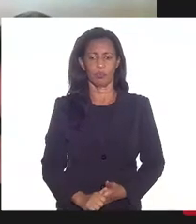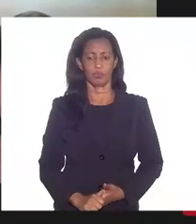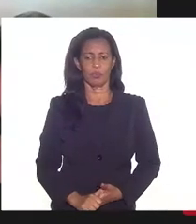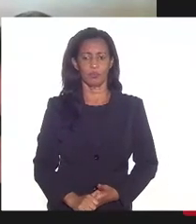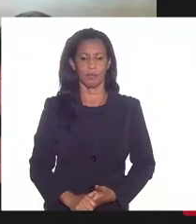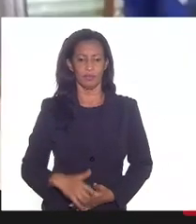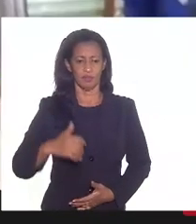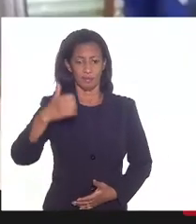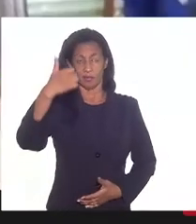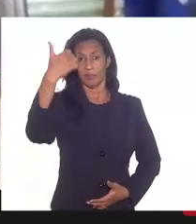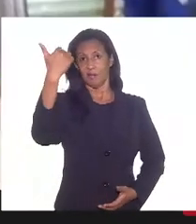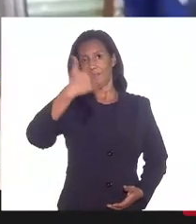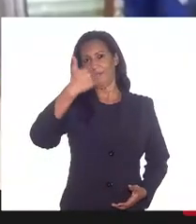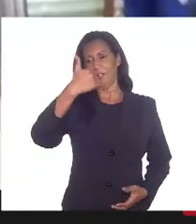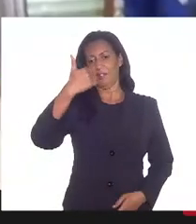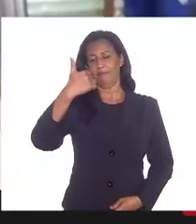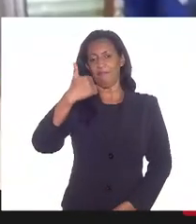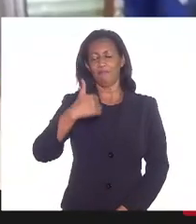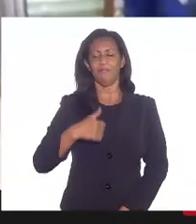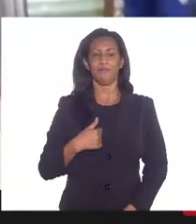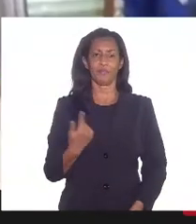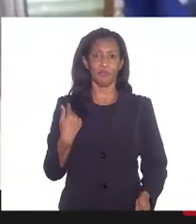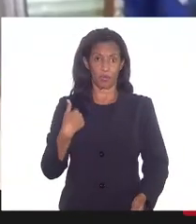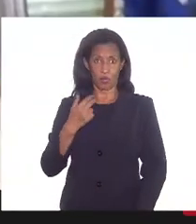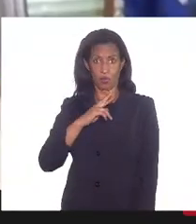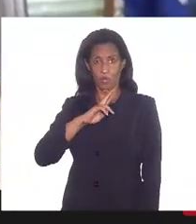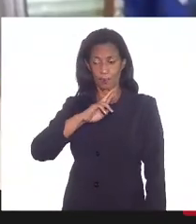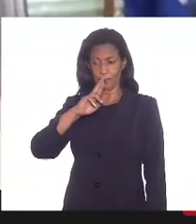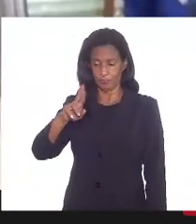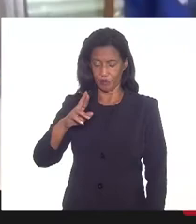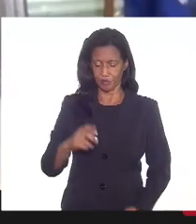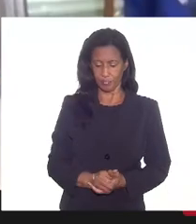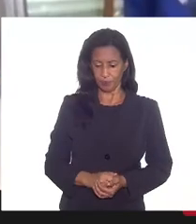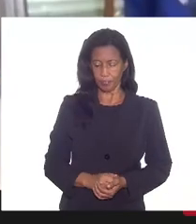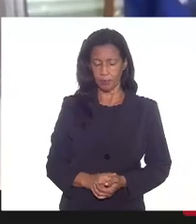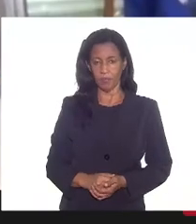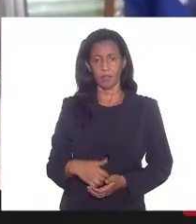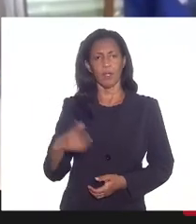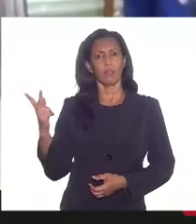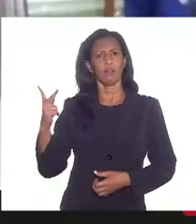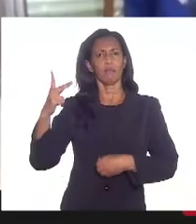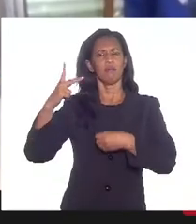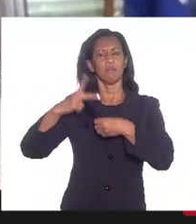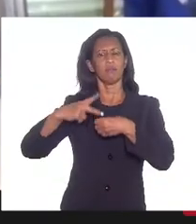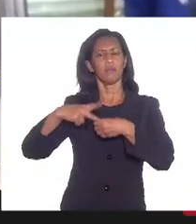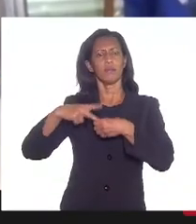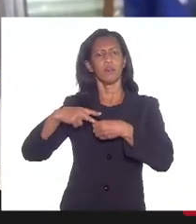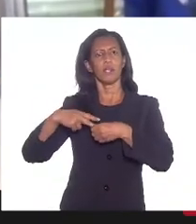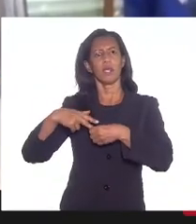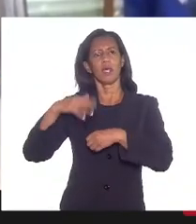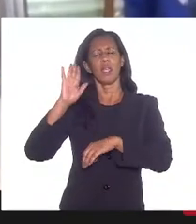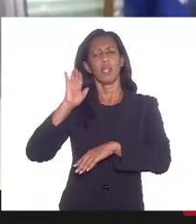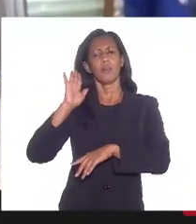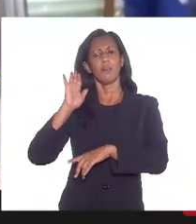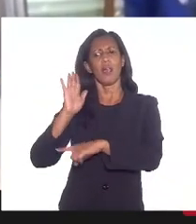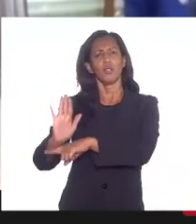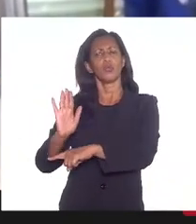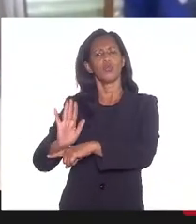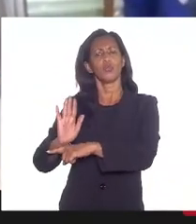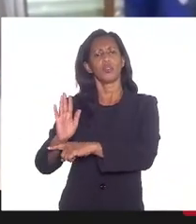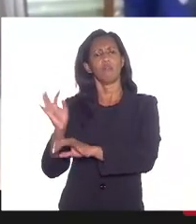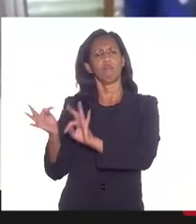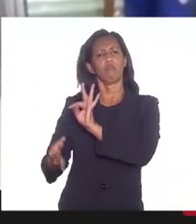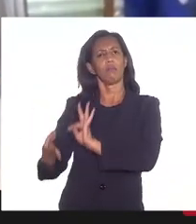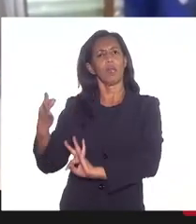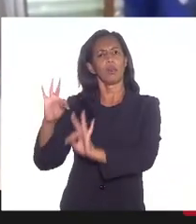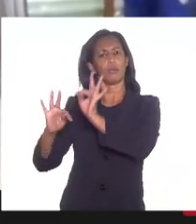Primeiro, respondendo o Luiz Cláudio Leivas, na realidade, a indústria do petróleo é uma das que mais investe em tecnologia, conhecimento,